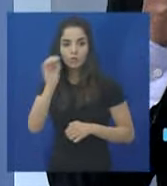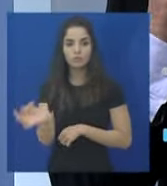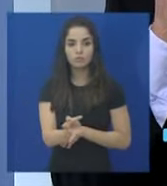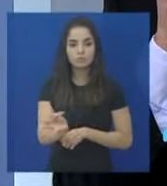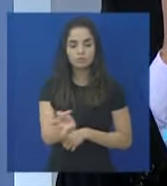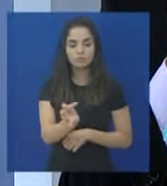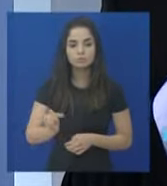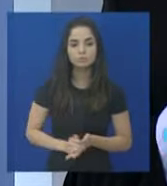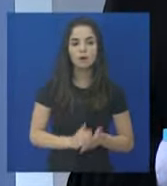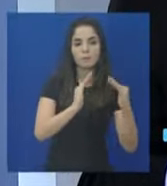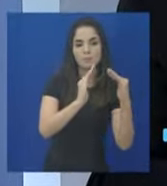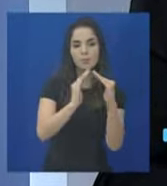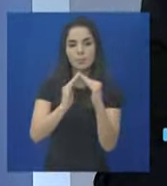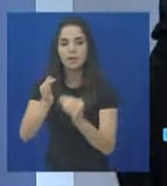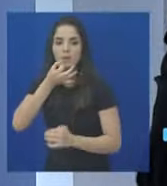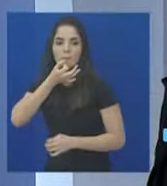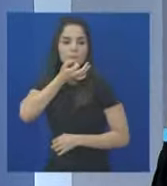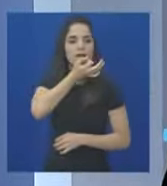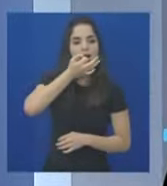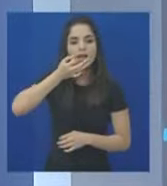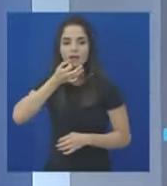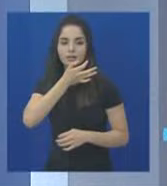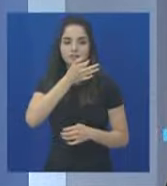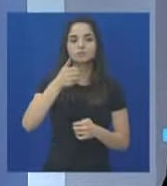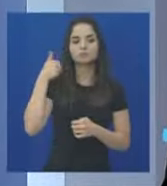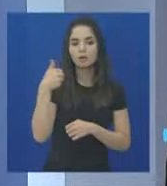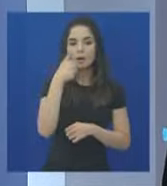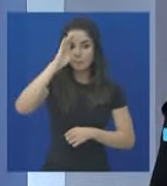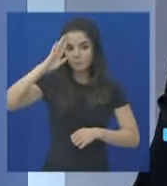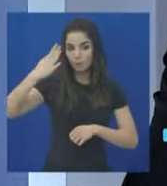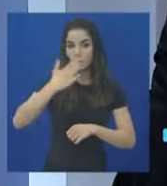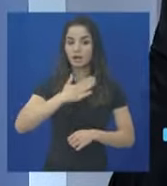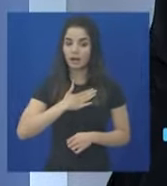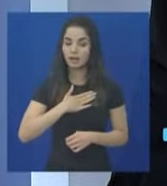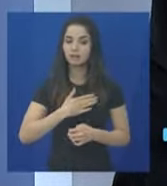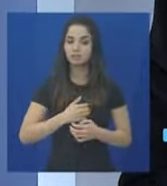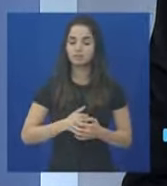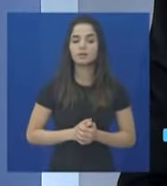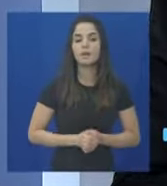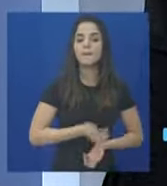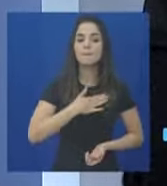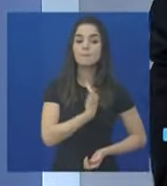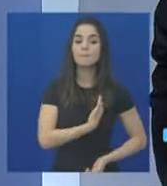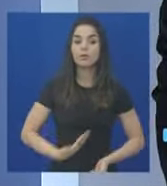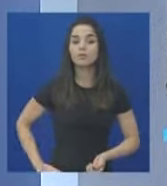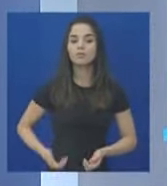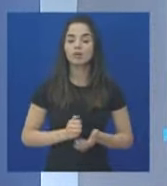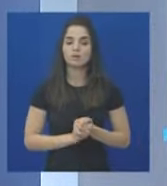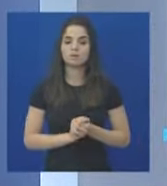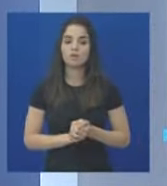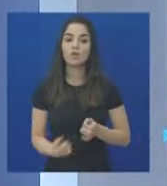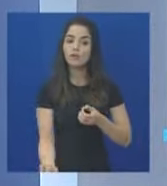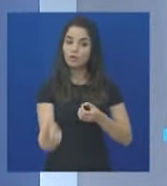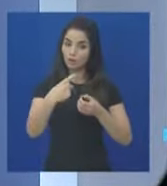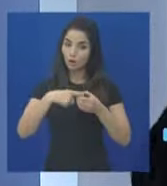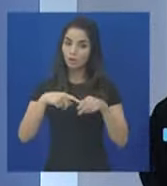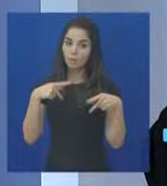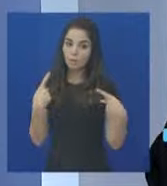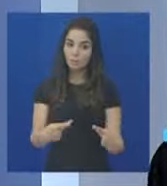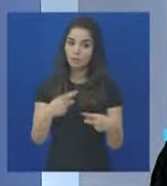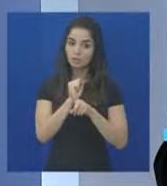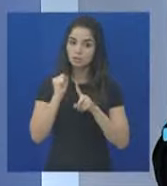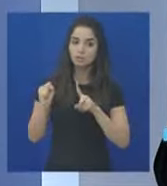os postos com medicamentos. Vai ser prioridade. Vai ser prioridade no meu governo voltar os projetos sociais